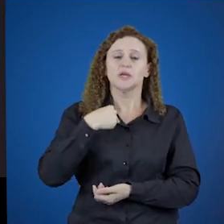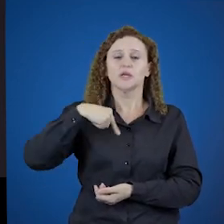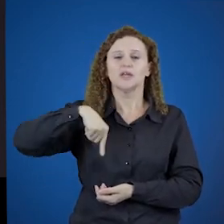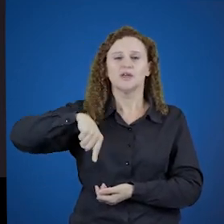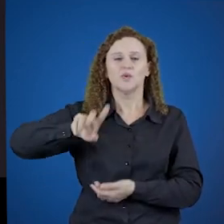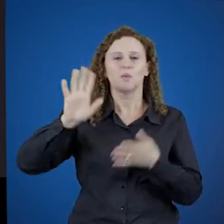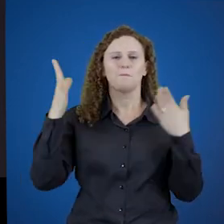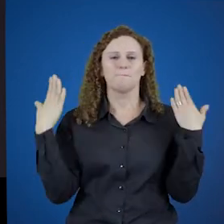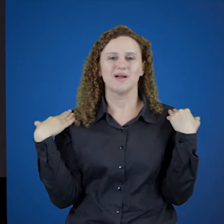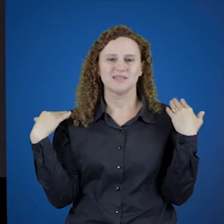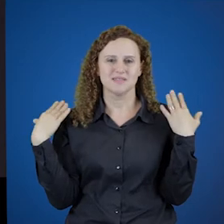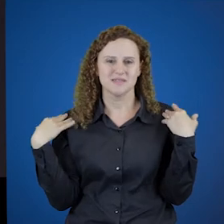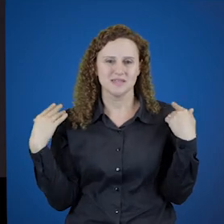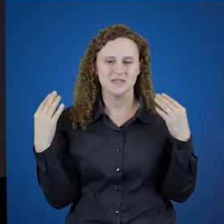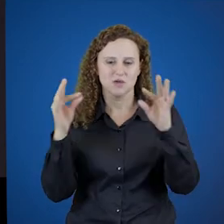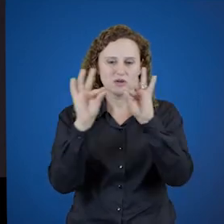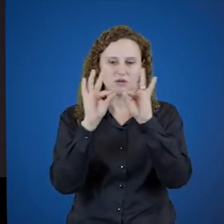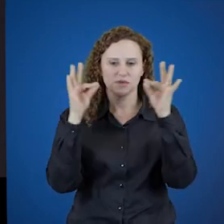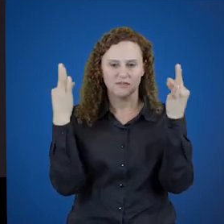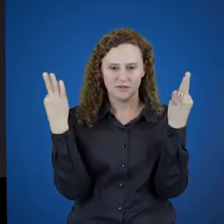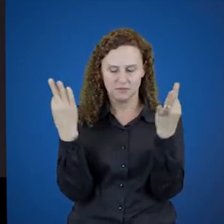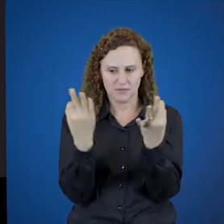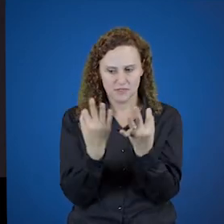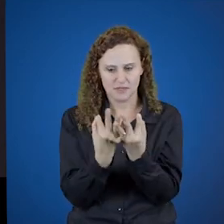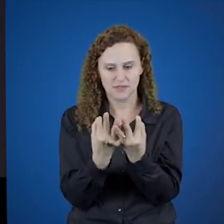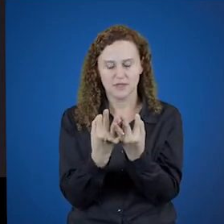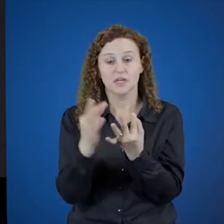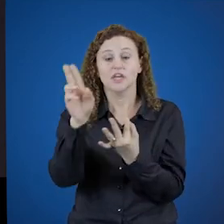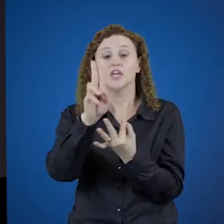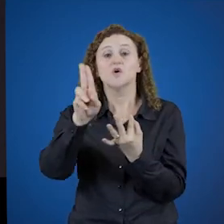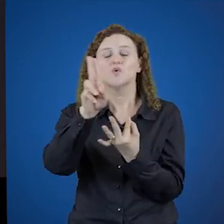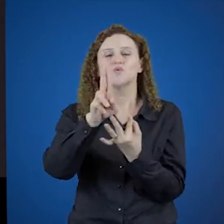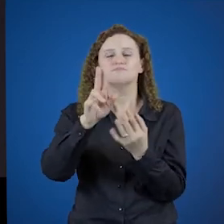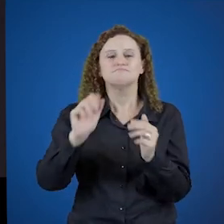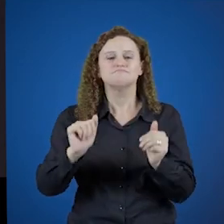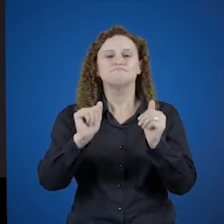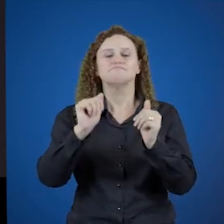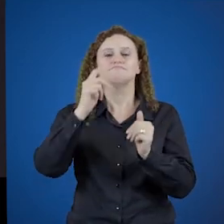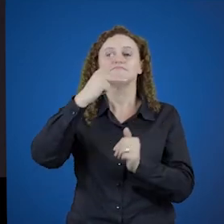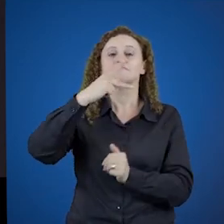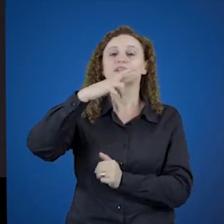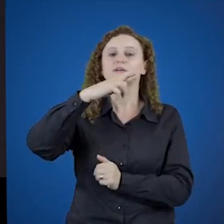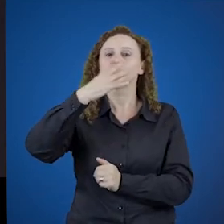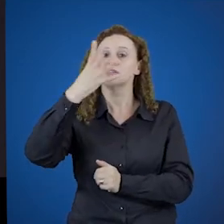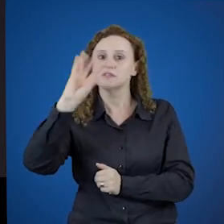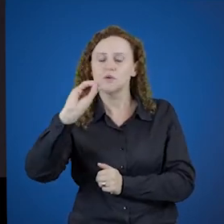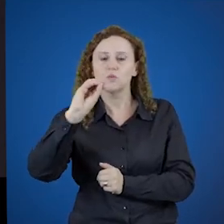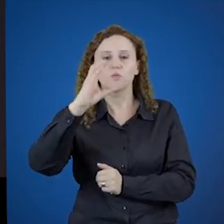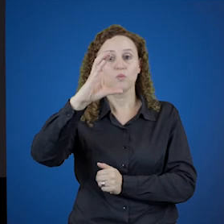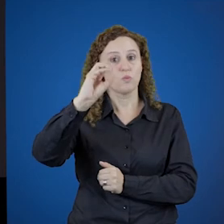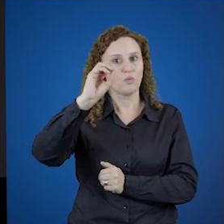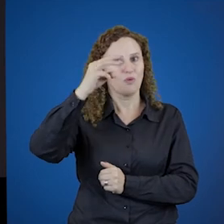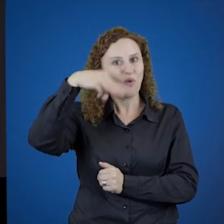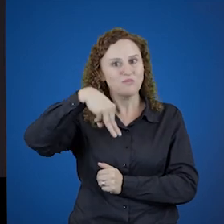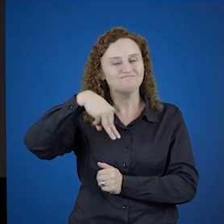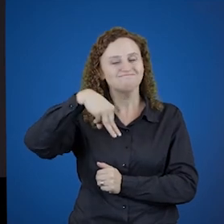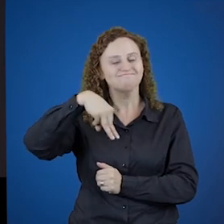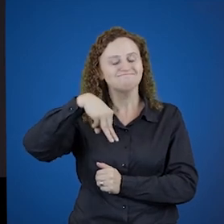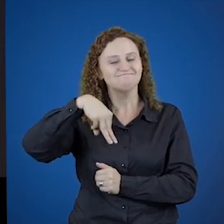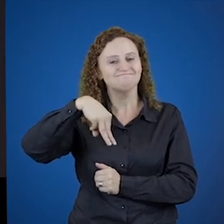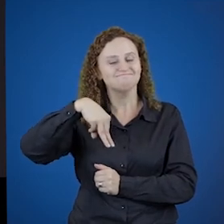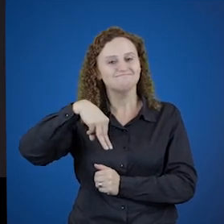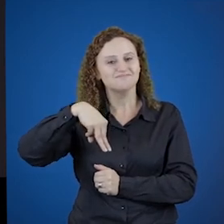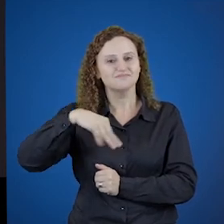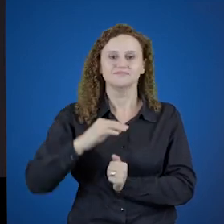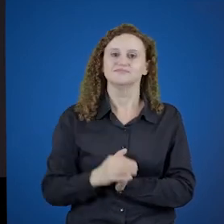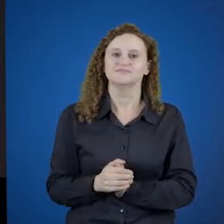passeio com a minha família eu uso a preposição com no latim eu também vou usar